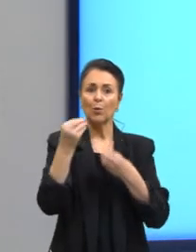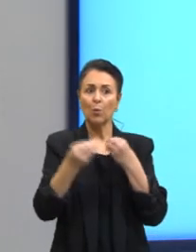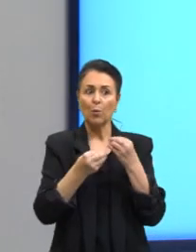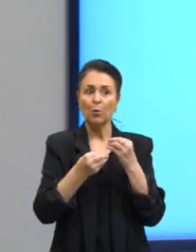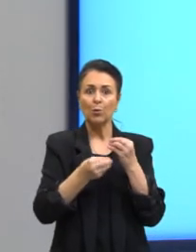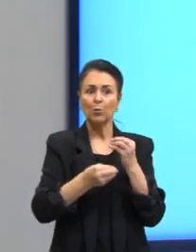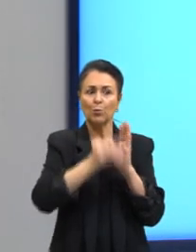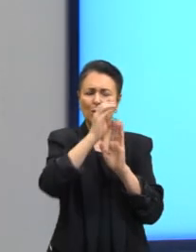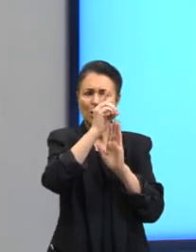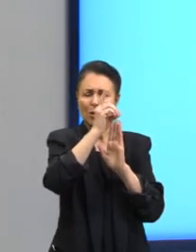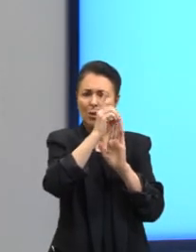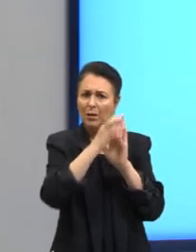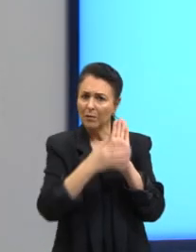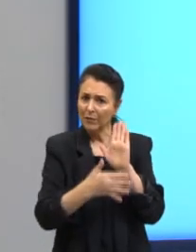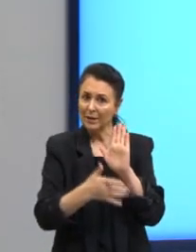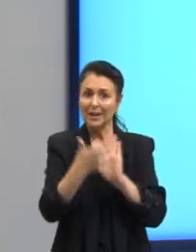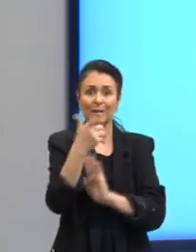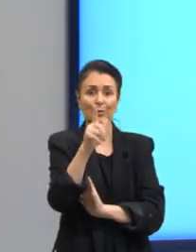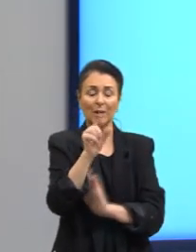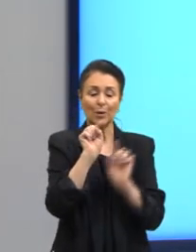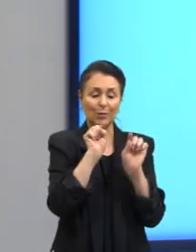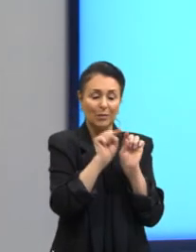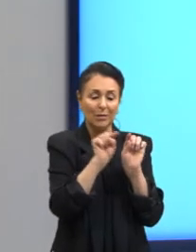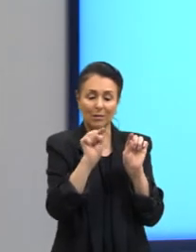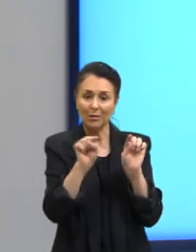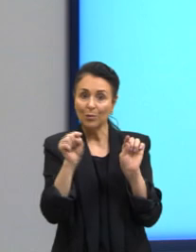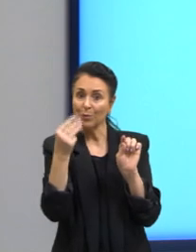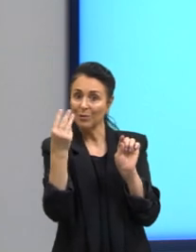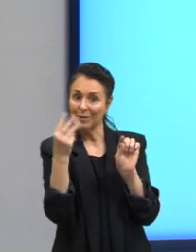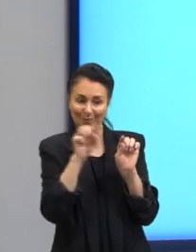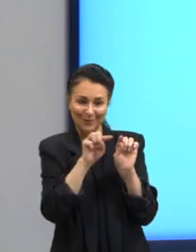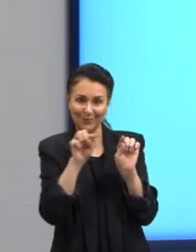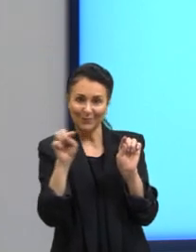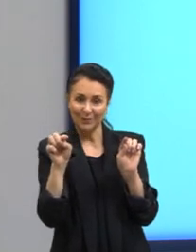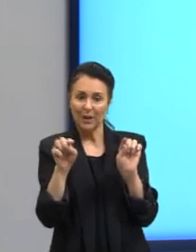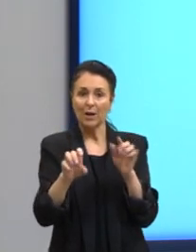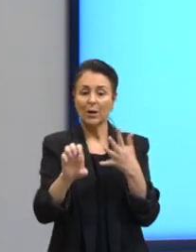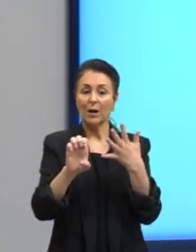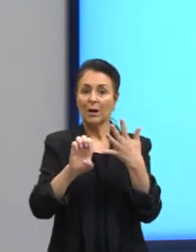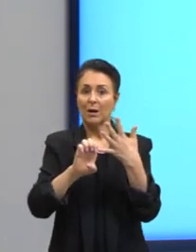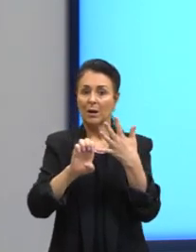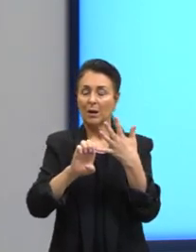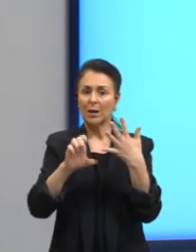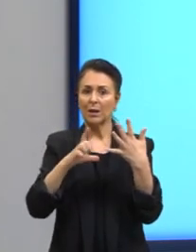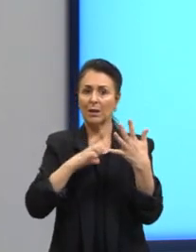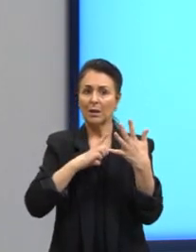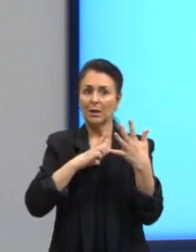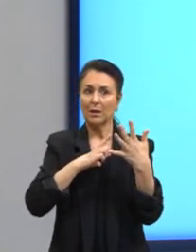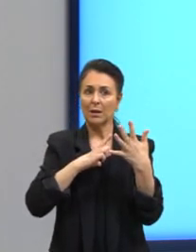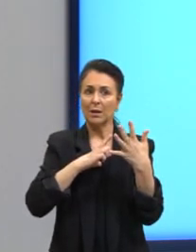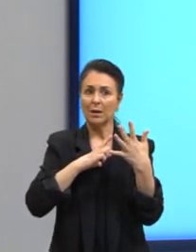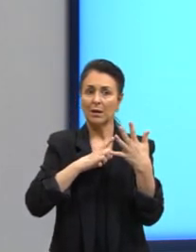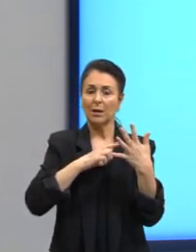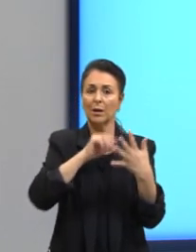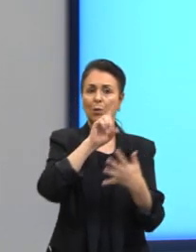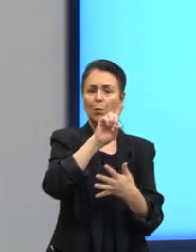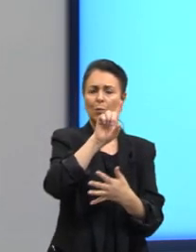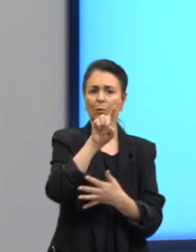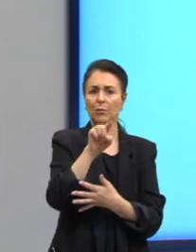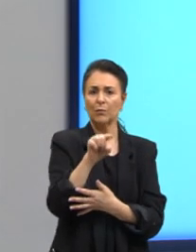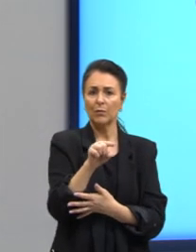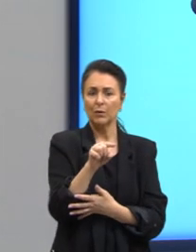sendo definido sem os 3 pontinhos é importante salientar isso letra e nós temos letra e ali